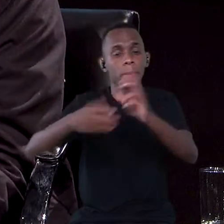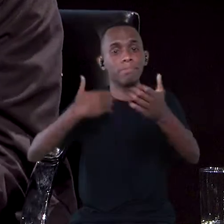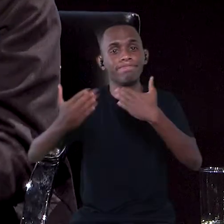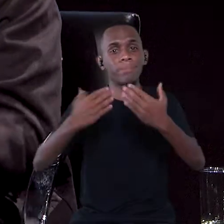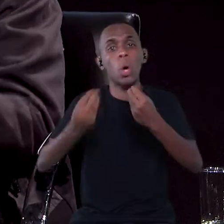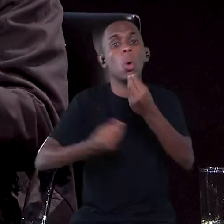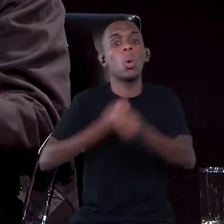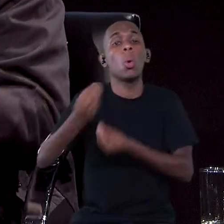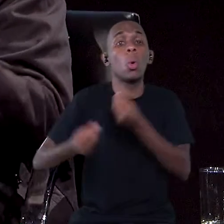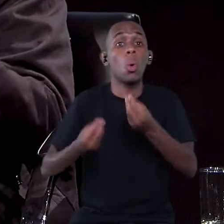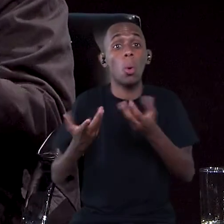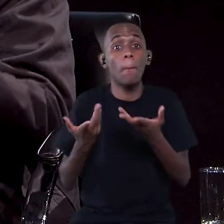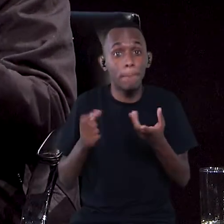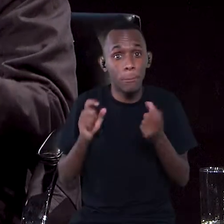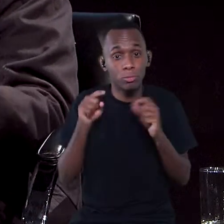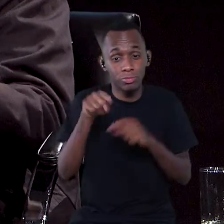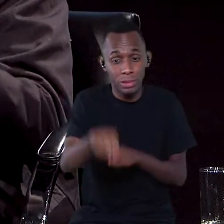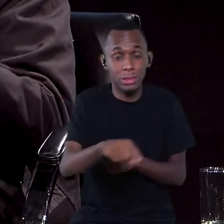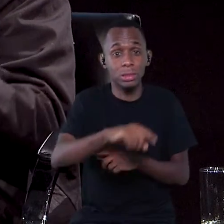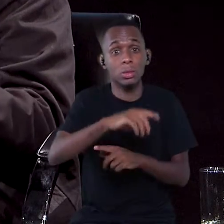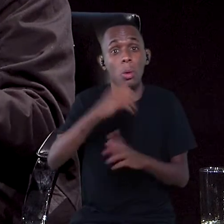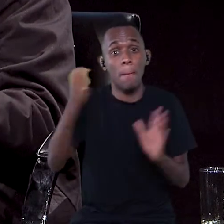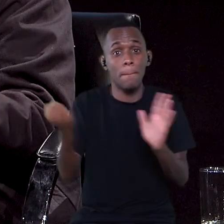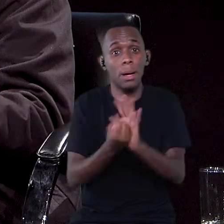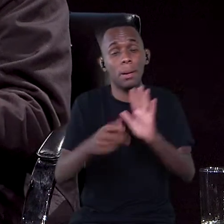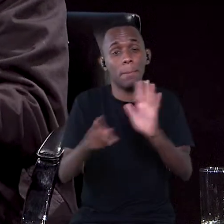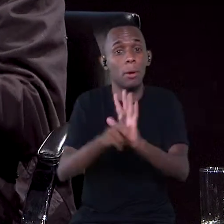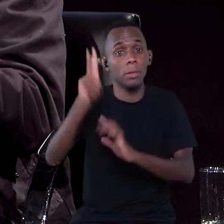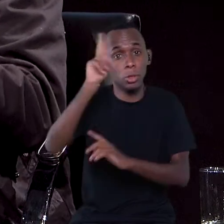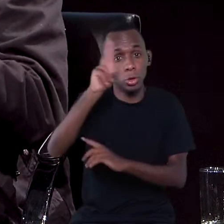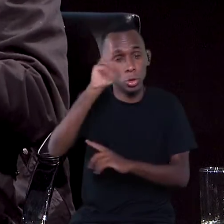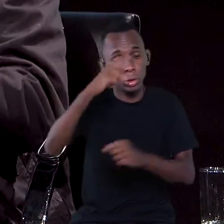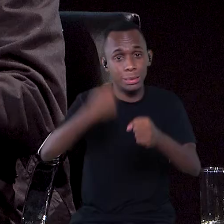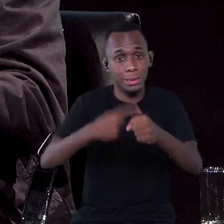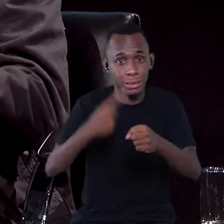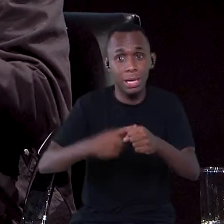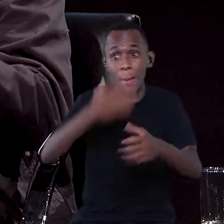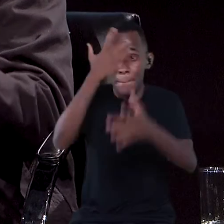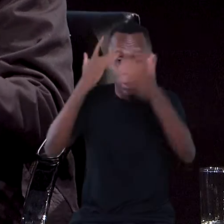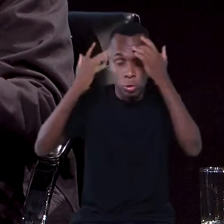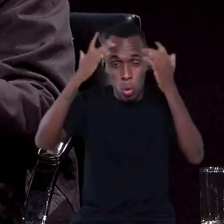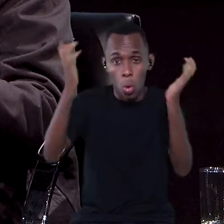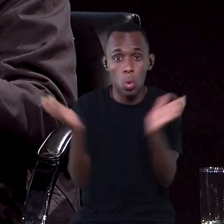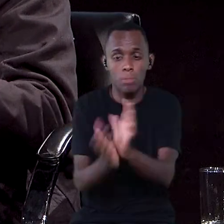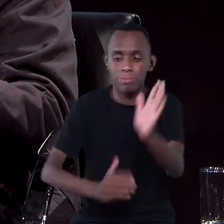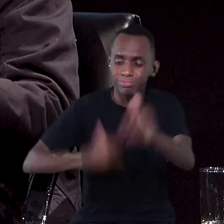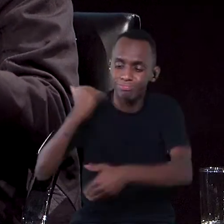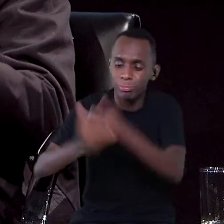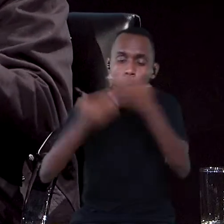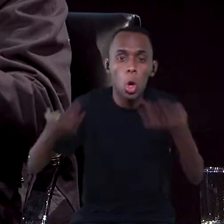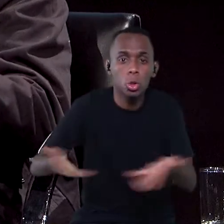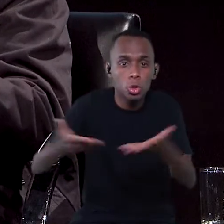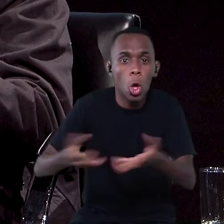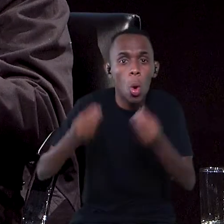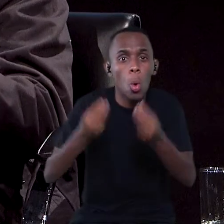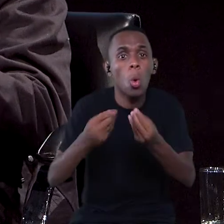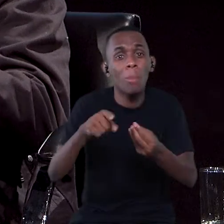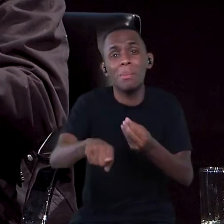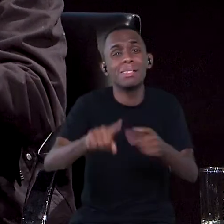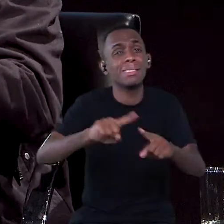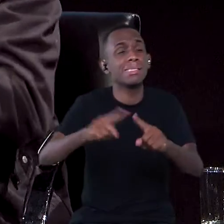exatamente esse, né? Como inserir no histórico da cidade, de maneira humanizada, pessoas, grupos sociais que não têm condição